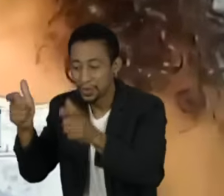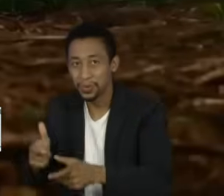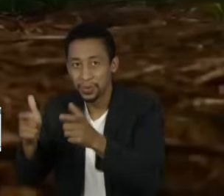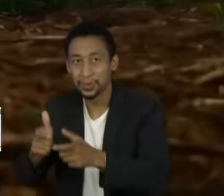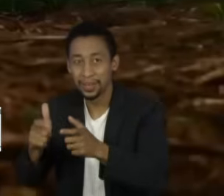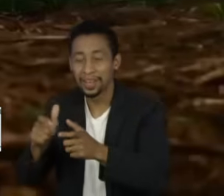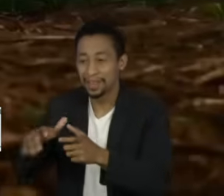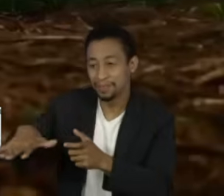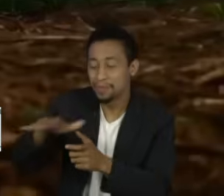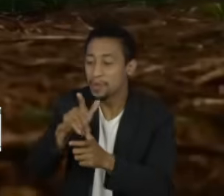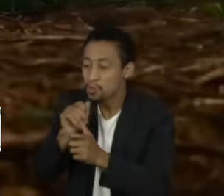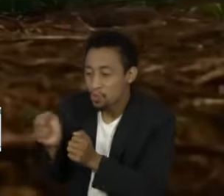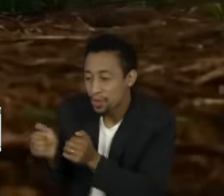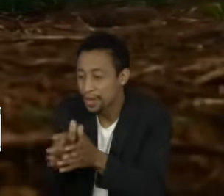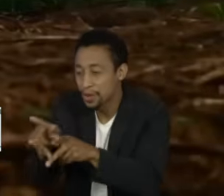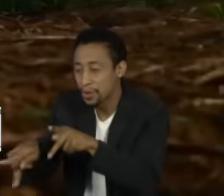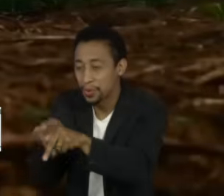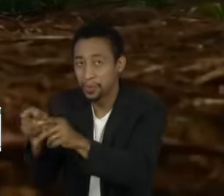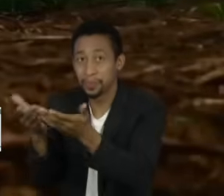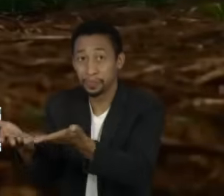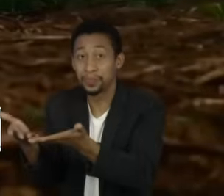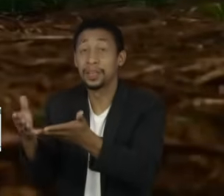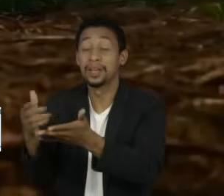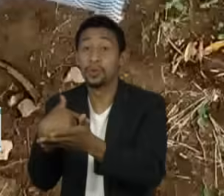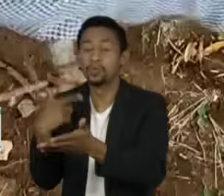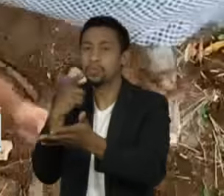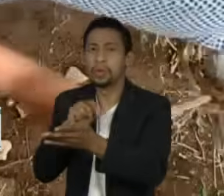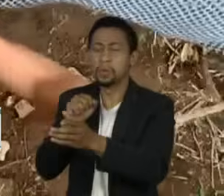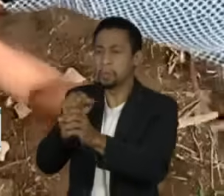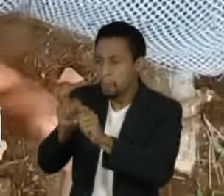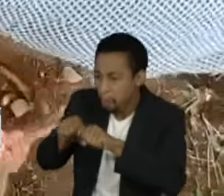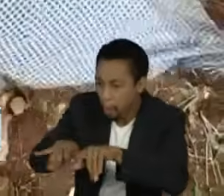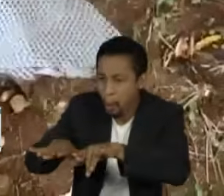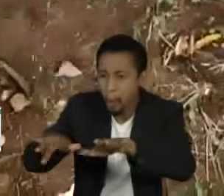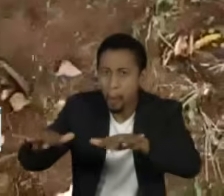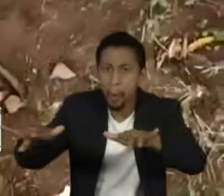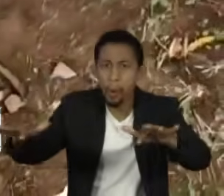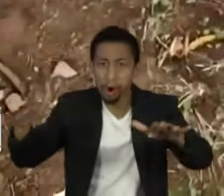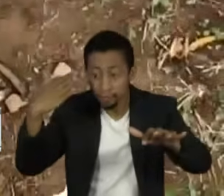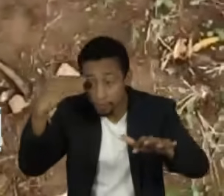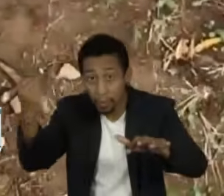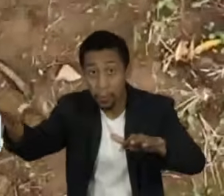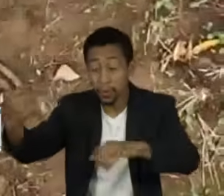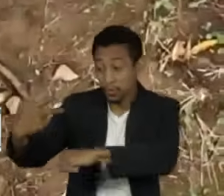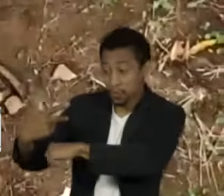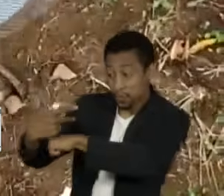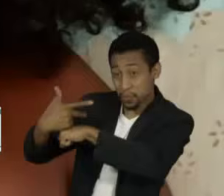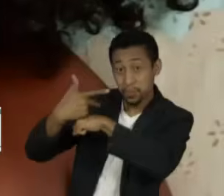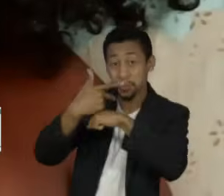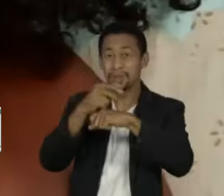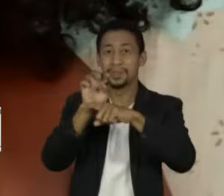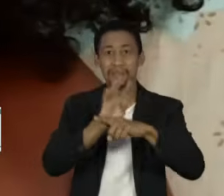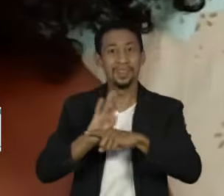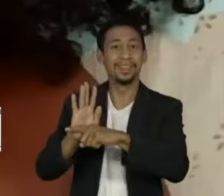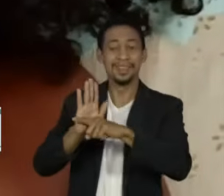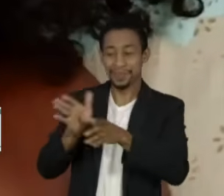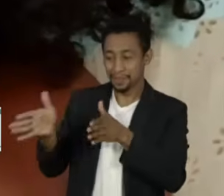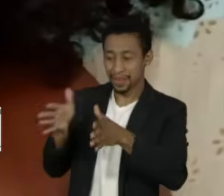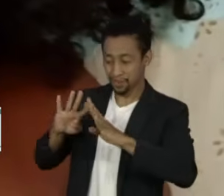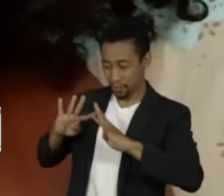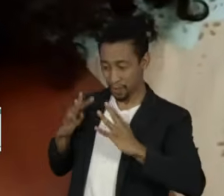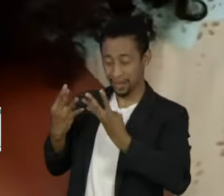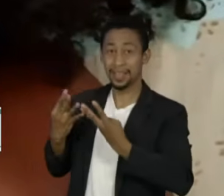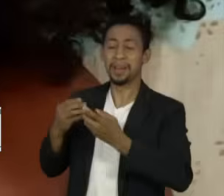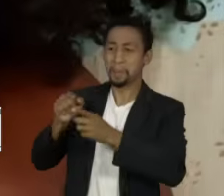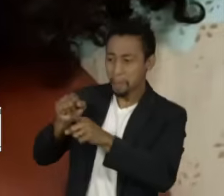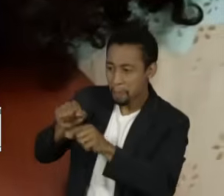Rio. De lá, ela conquistou um Brasil inteiro. Os vídeos feitos pela atriz na quarentena foram